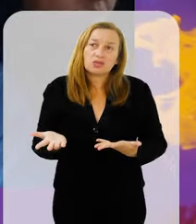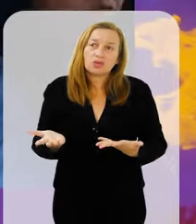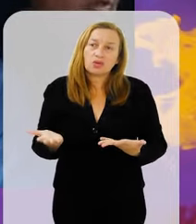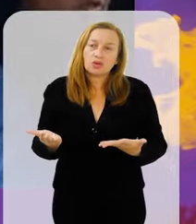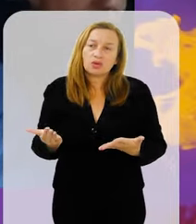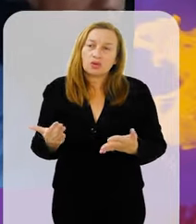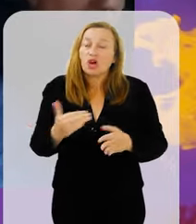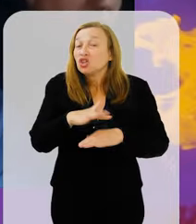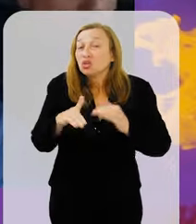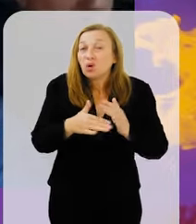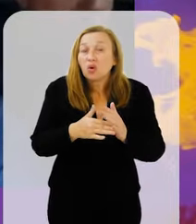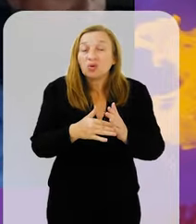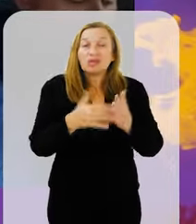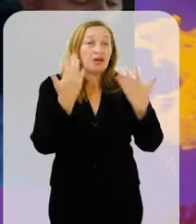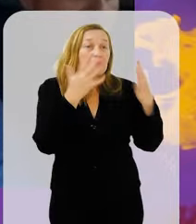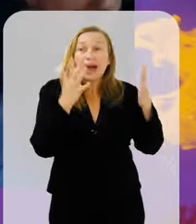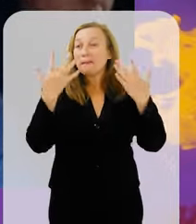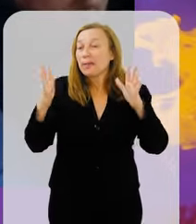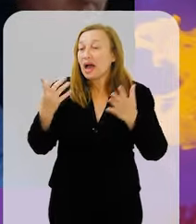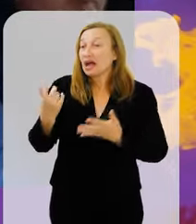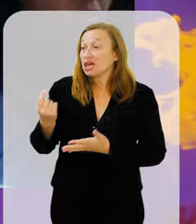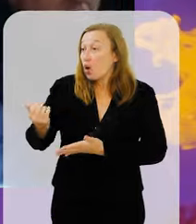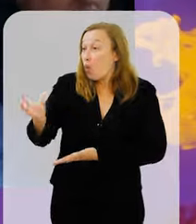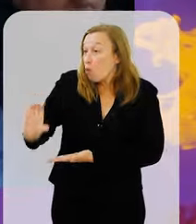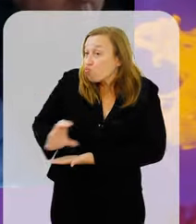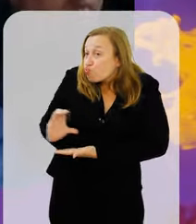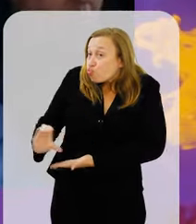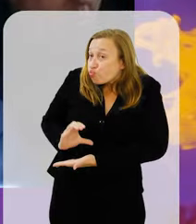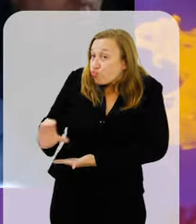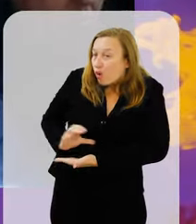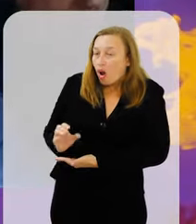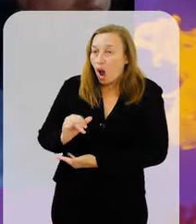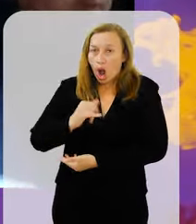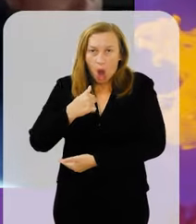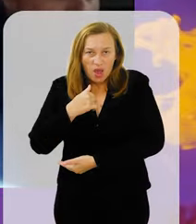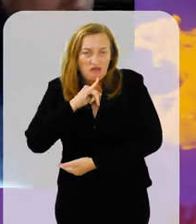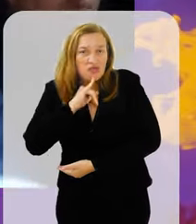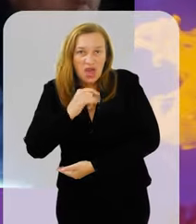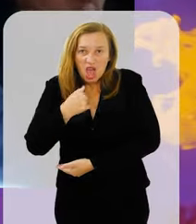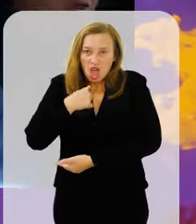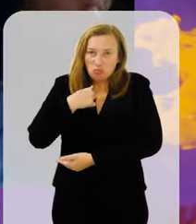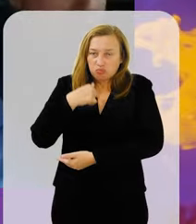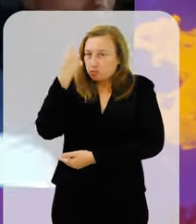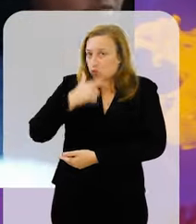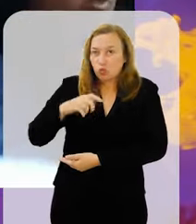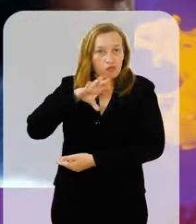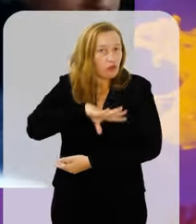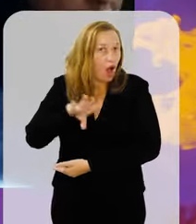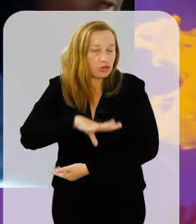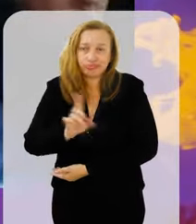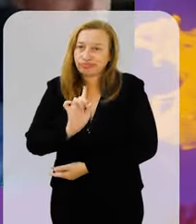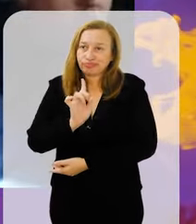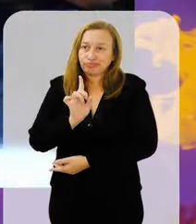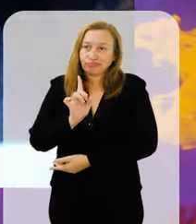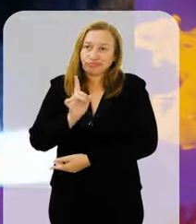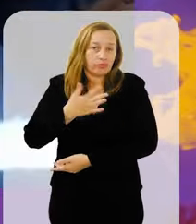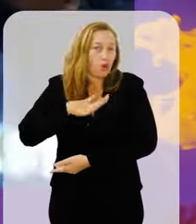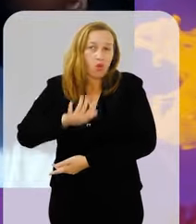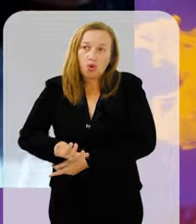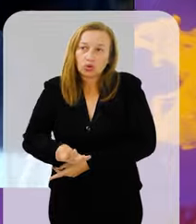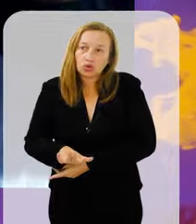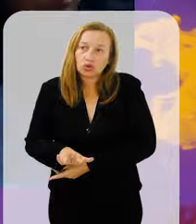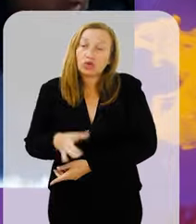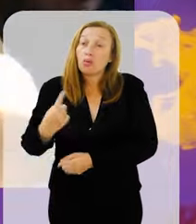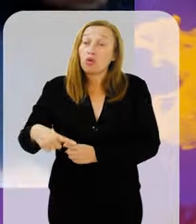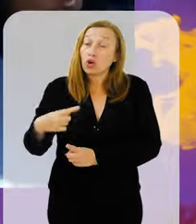fácil. Aí todo mundo batendo palma, um montão aí que ganhou dinheiro com isso. Infelizmente, eu não sou Vasco, nunca fui, não